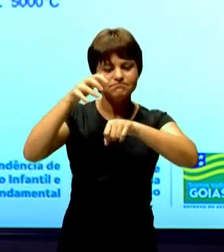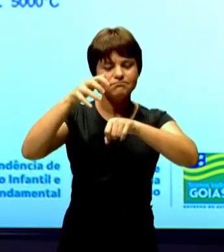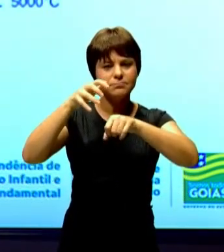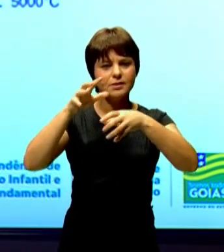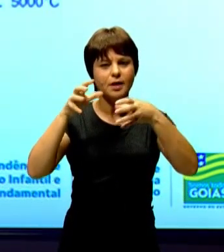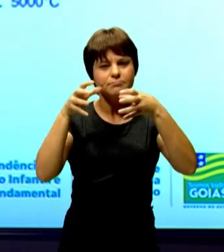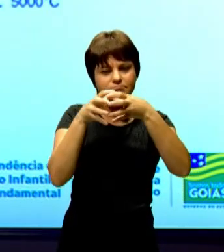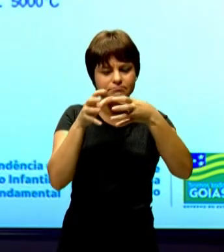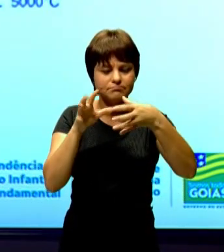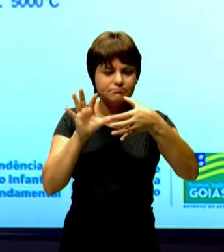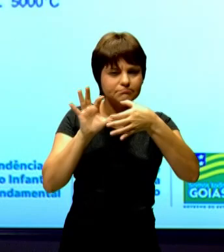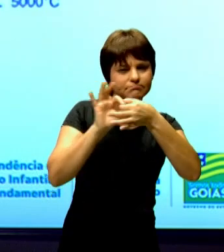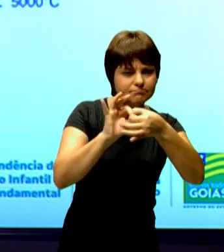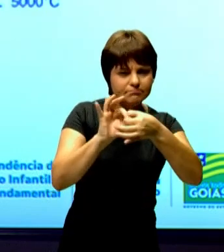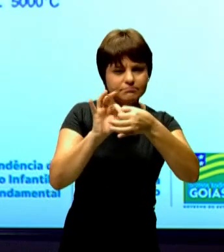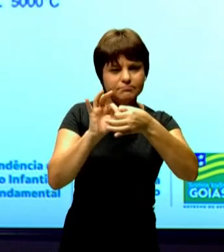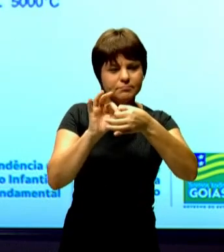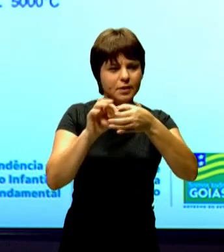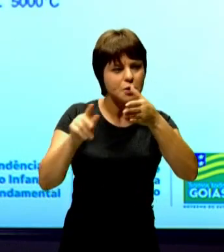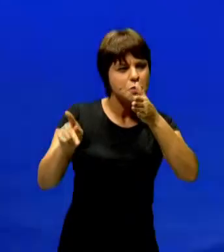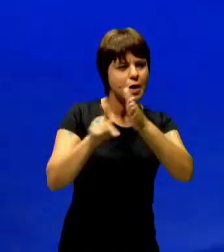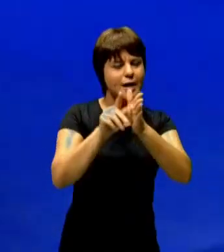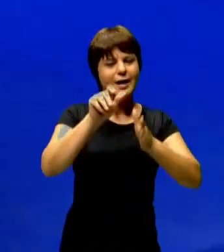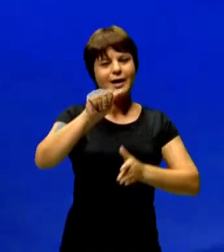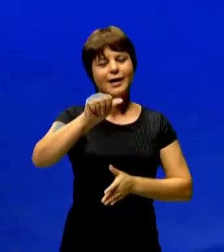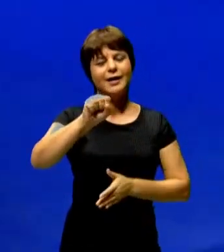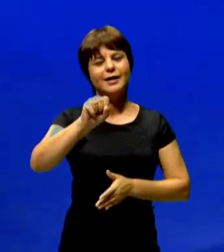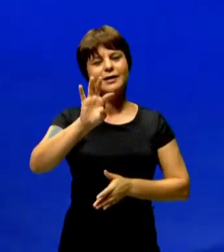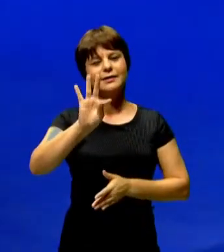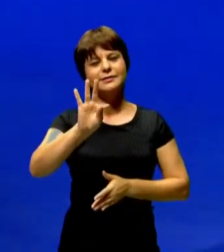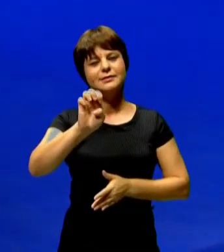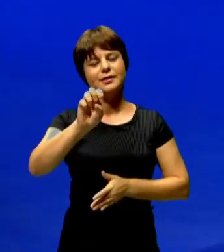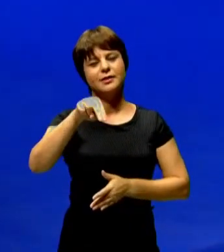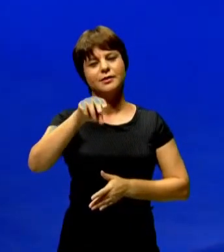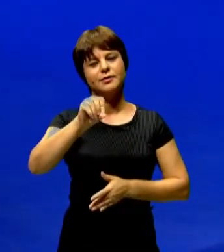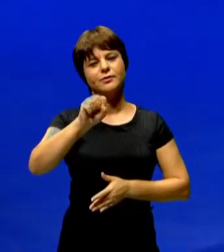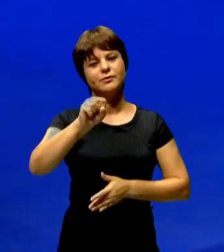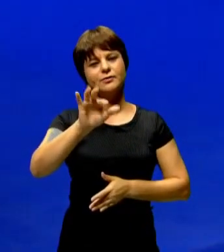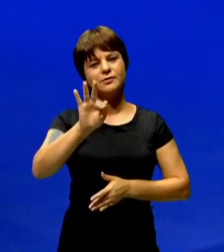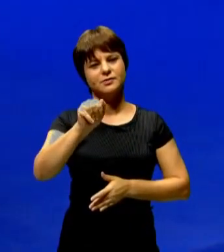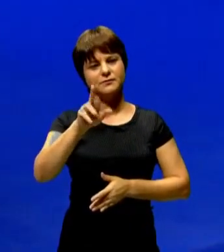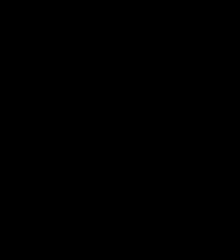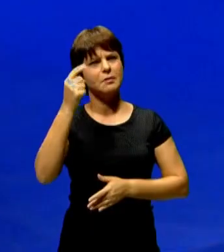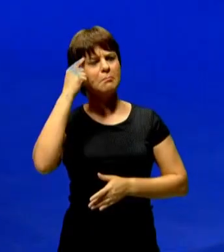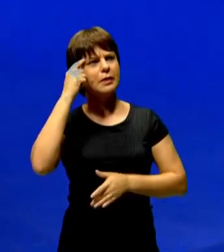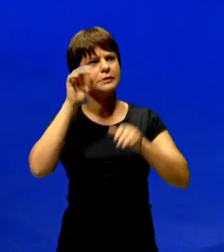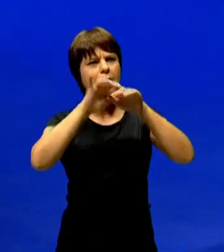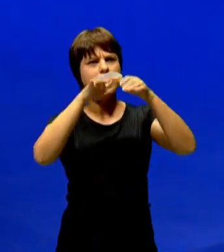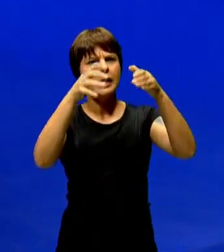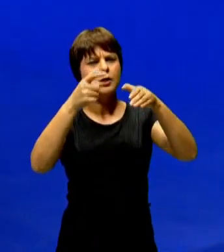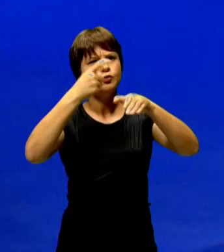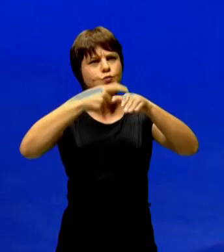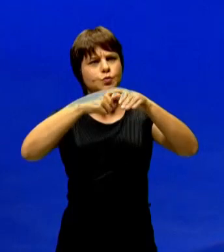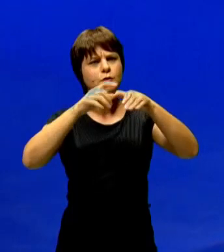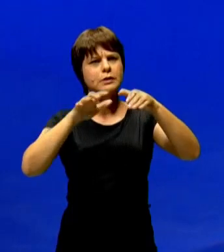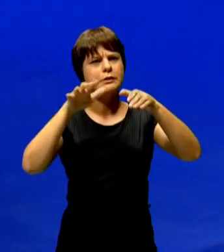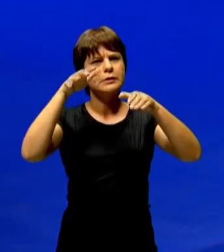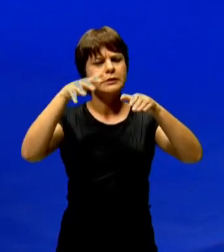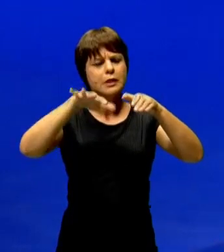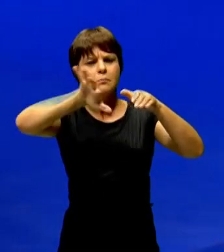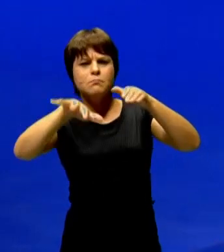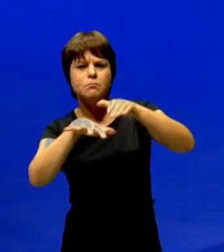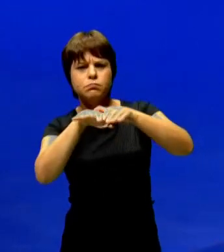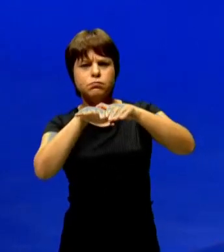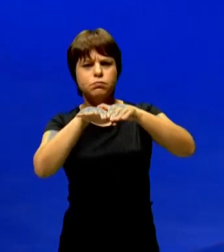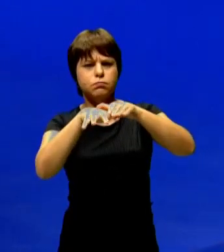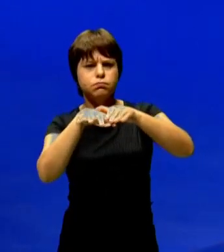camada chamada de astenosfera, que é mais fluida. Então imagine uma camada que é mais rígida em cima de uma camada que